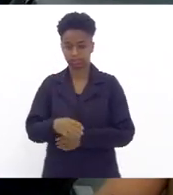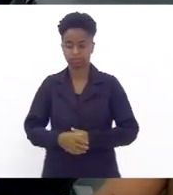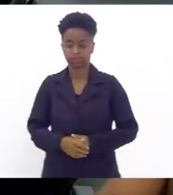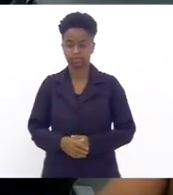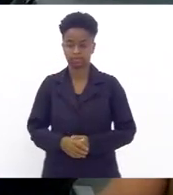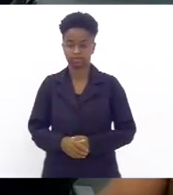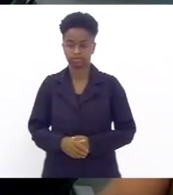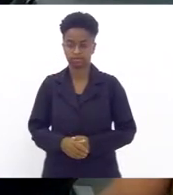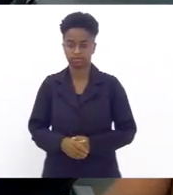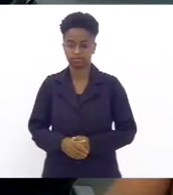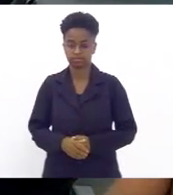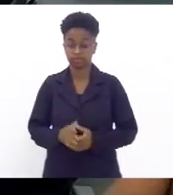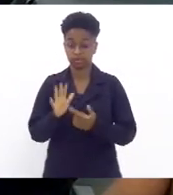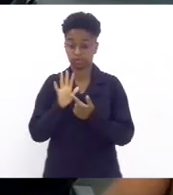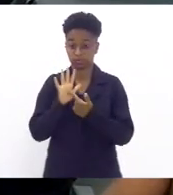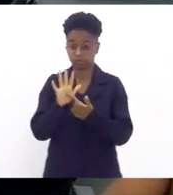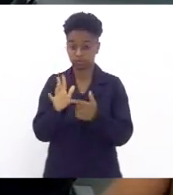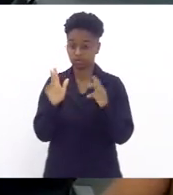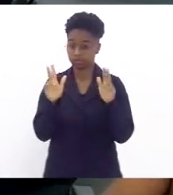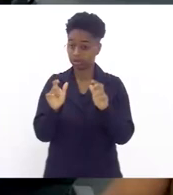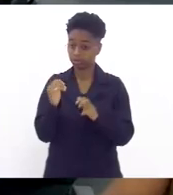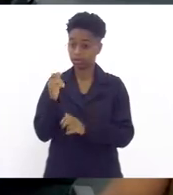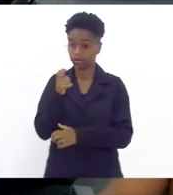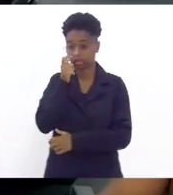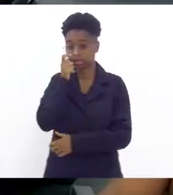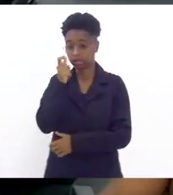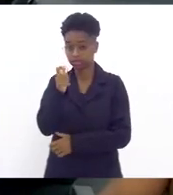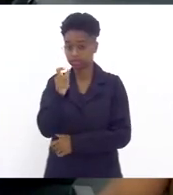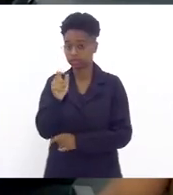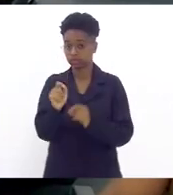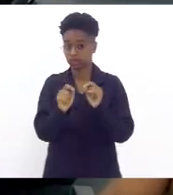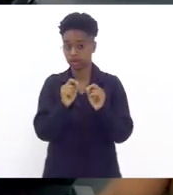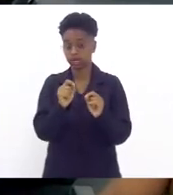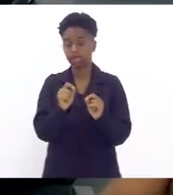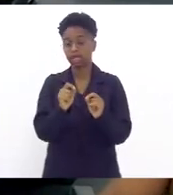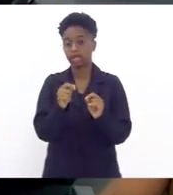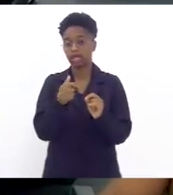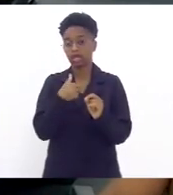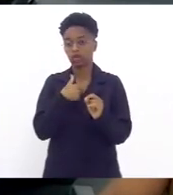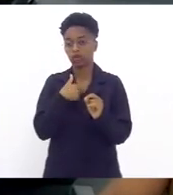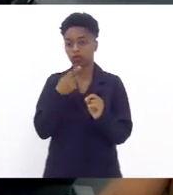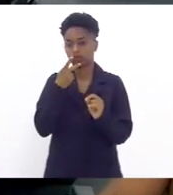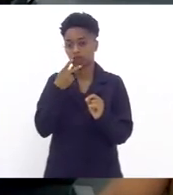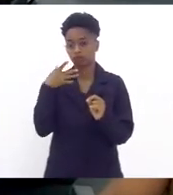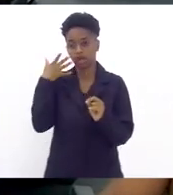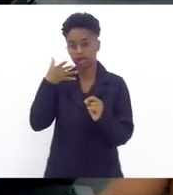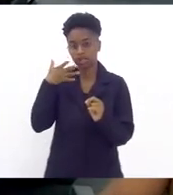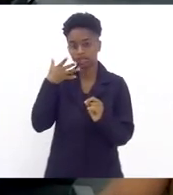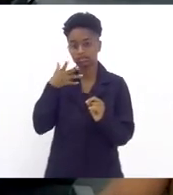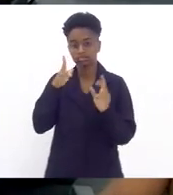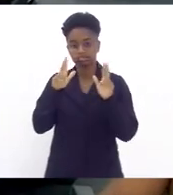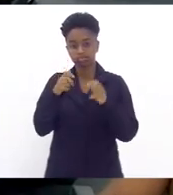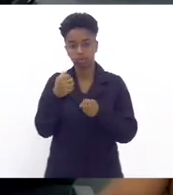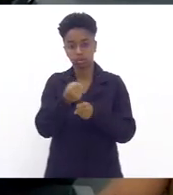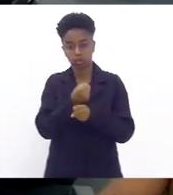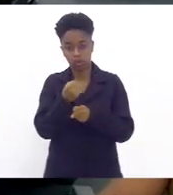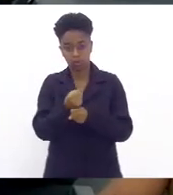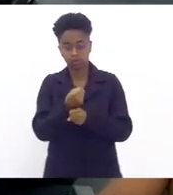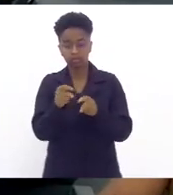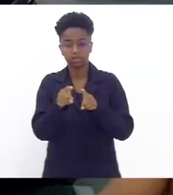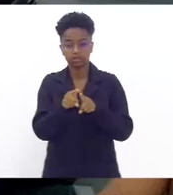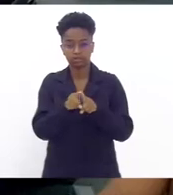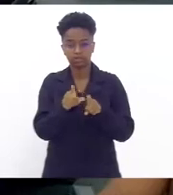Ele trouxe uma questão muito interessante que é quando eu trouxe né na questão da das obras os outros